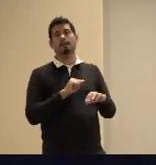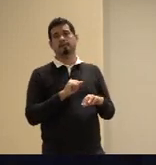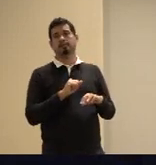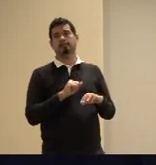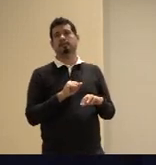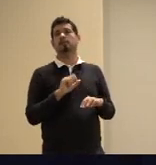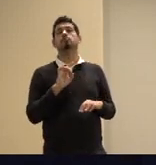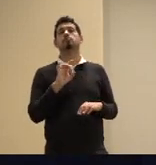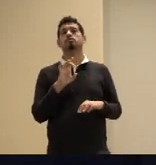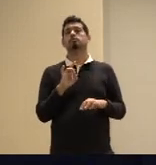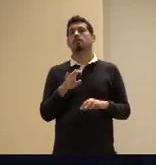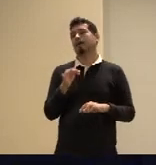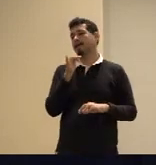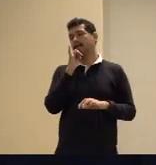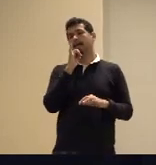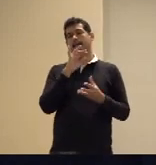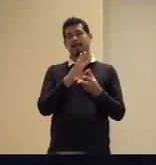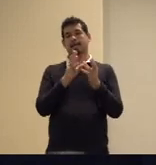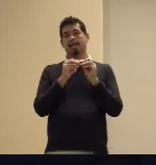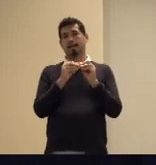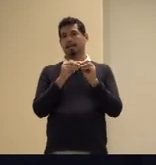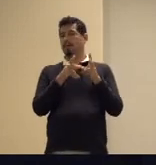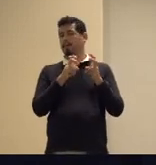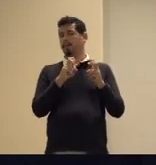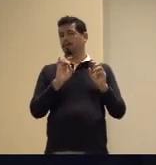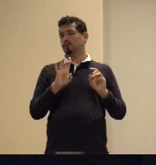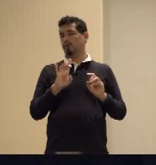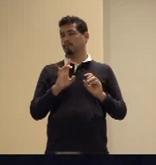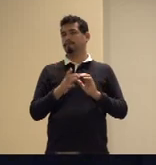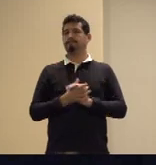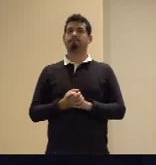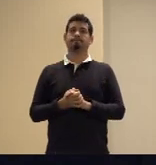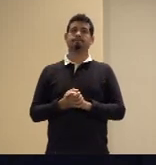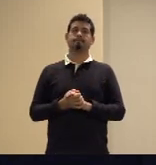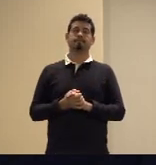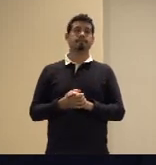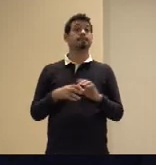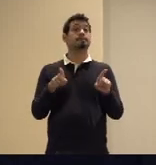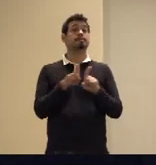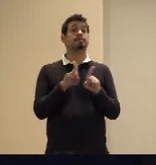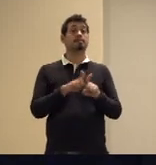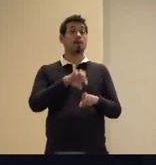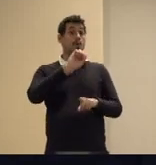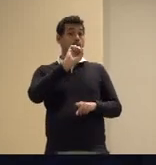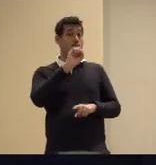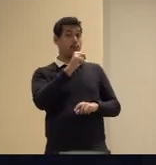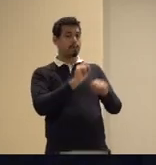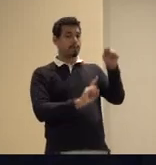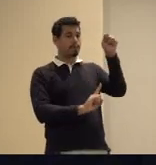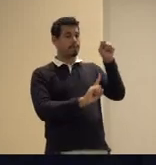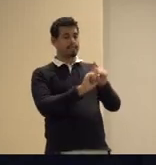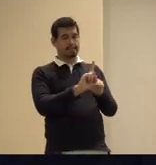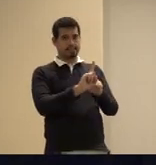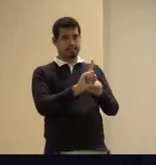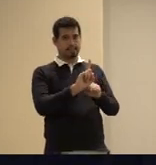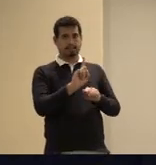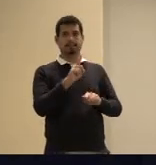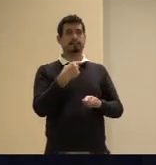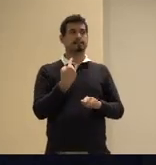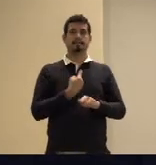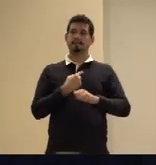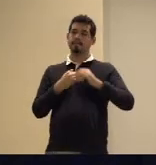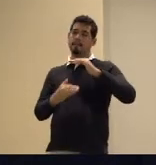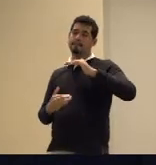para exemplificar a importância da observação disso. E para que esses 8 meses a gente